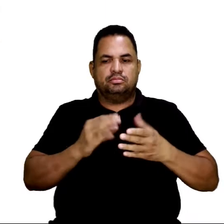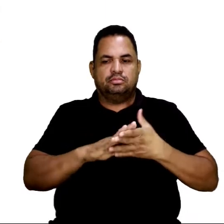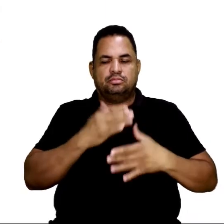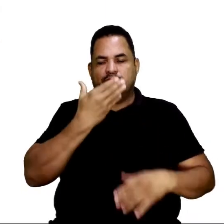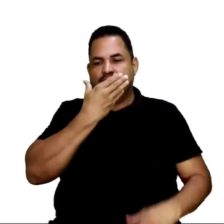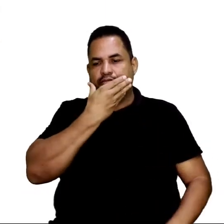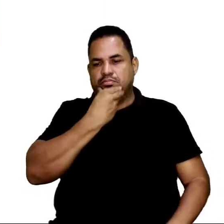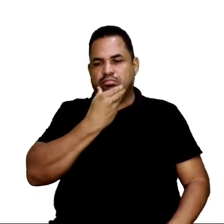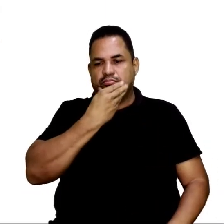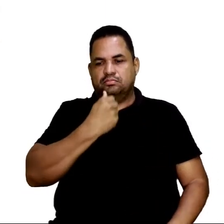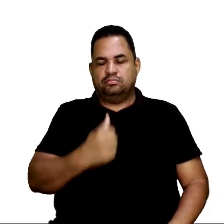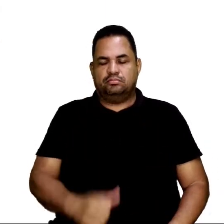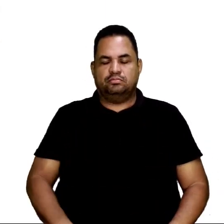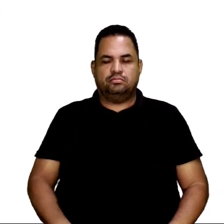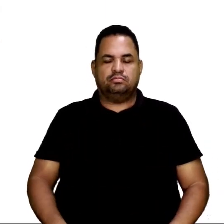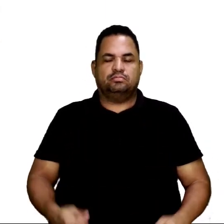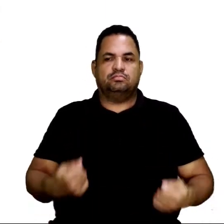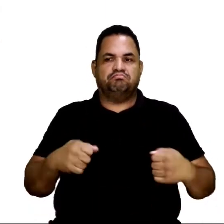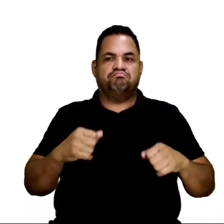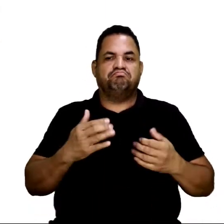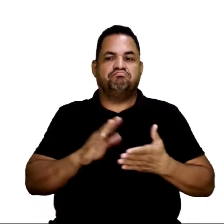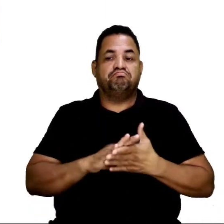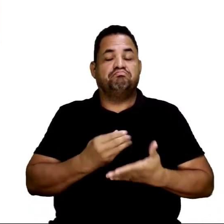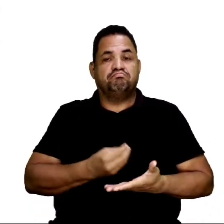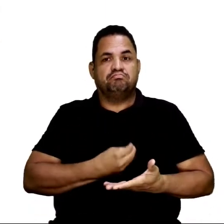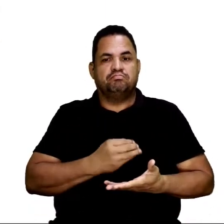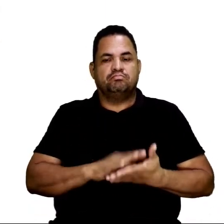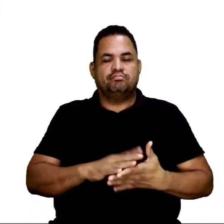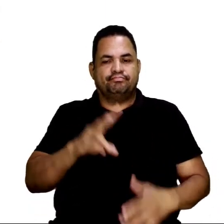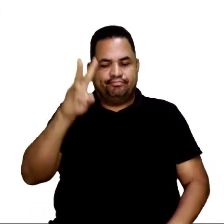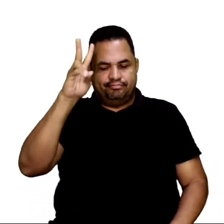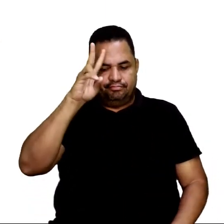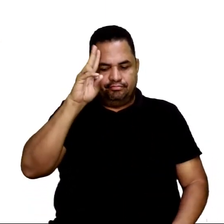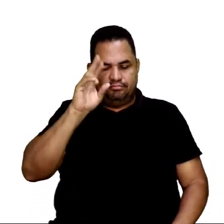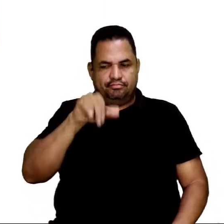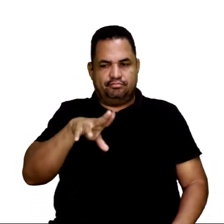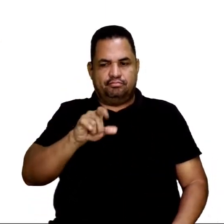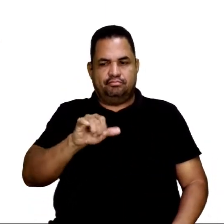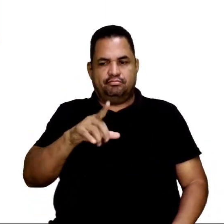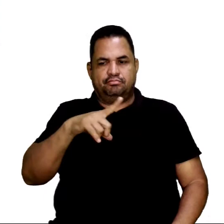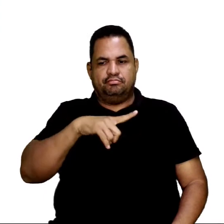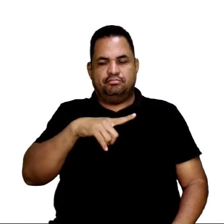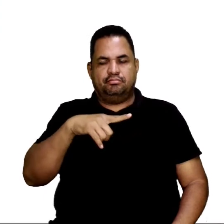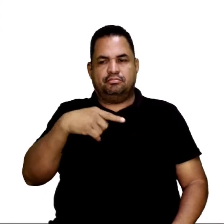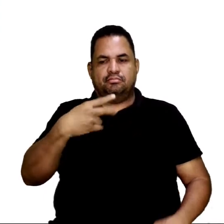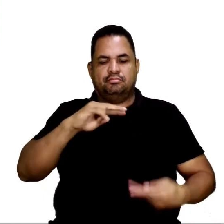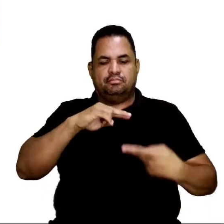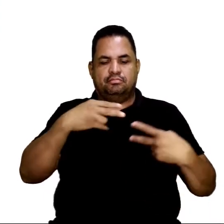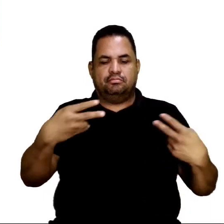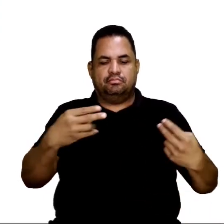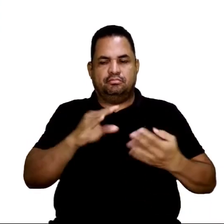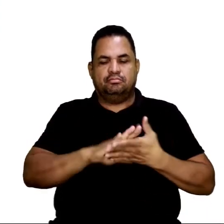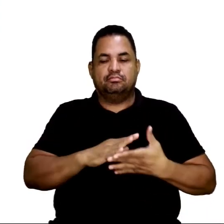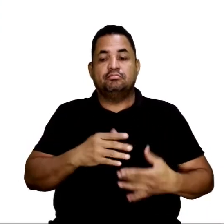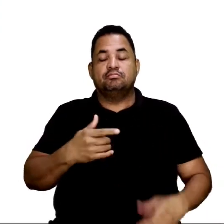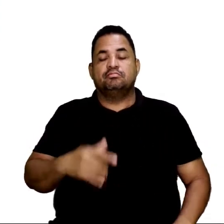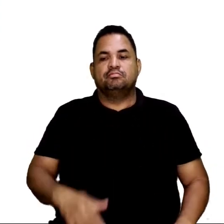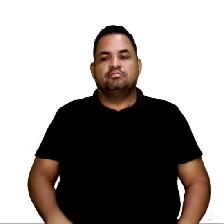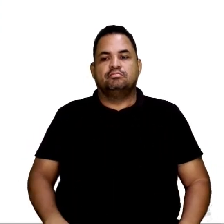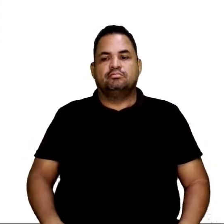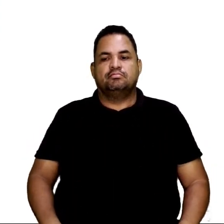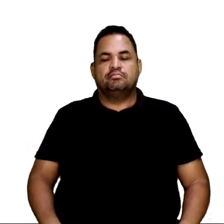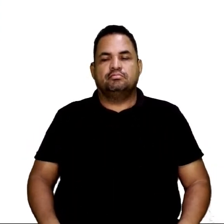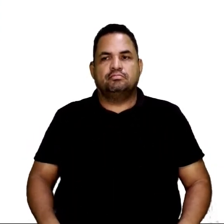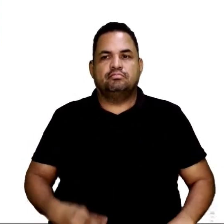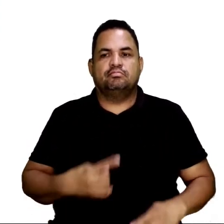masculinas, tá? Poderia também estar presente ali. Lembra que as mitocôndrias têm DNA? Porque elas eram outrora